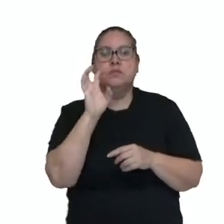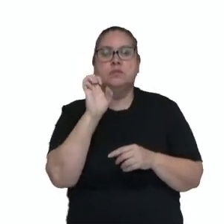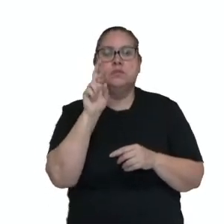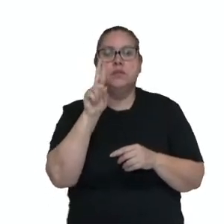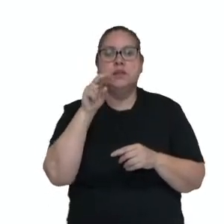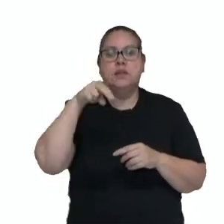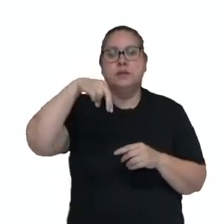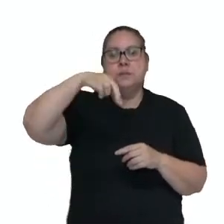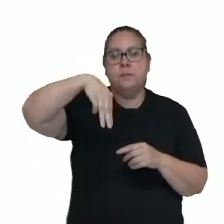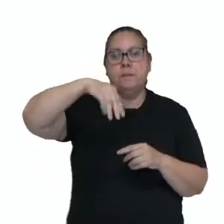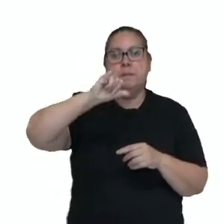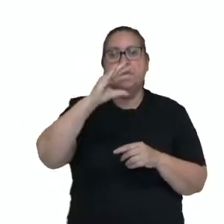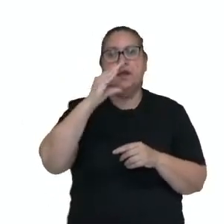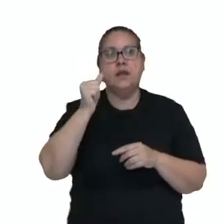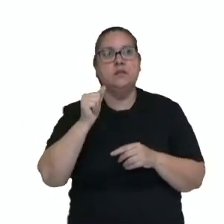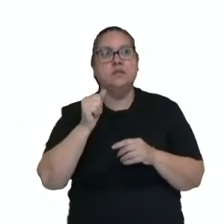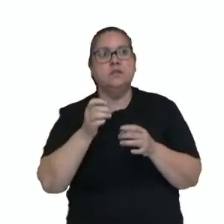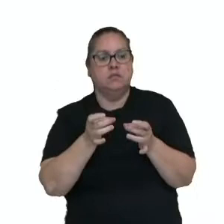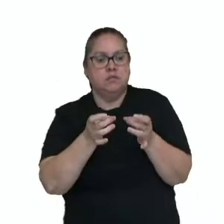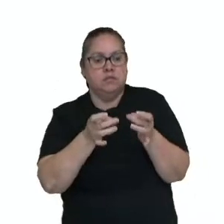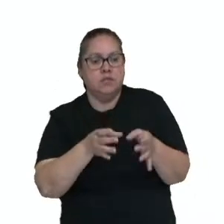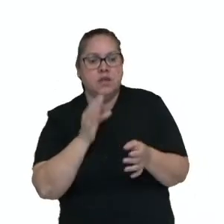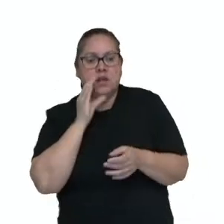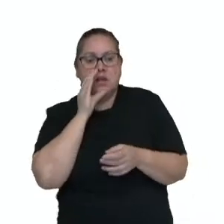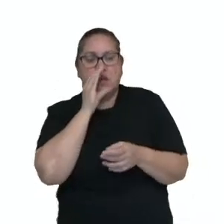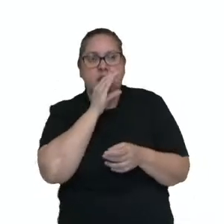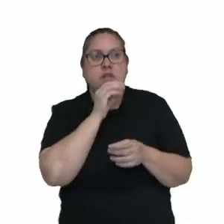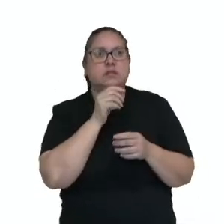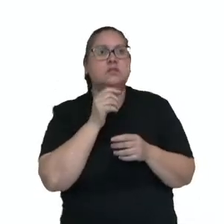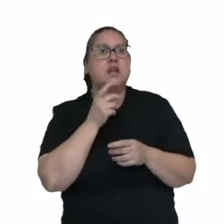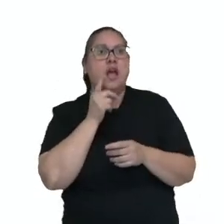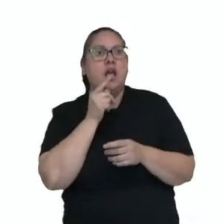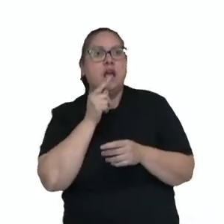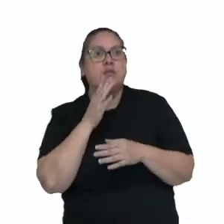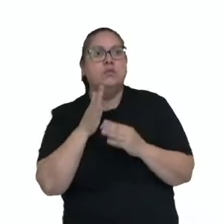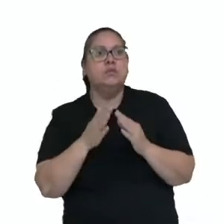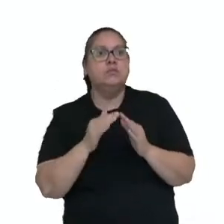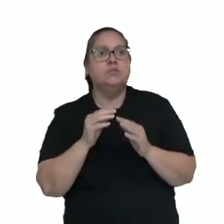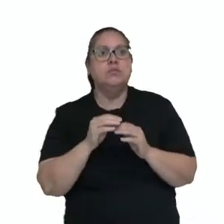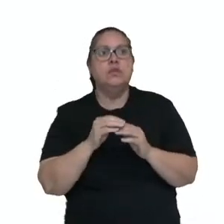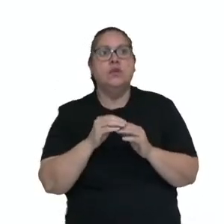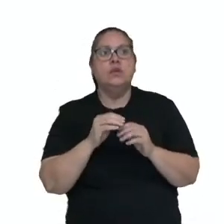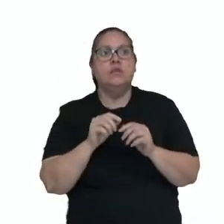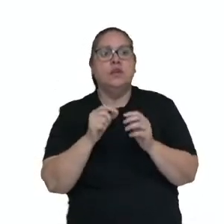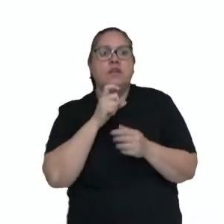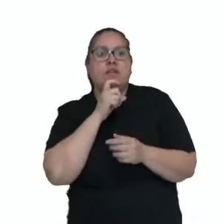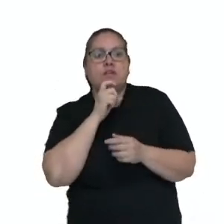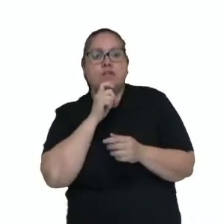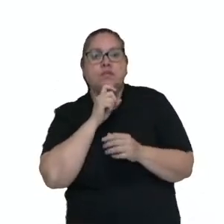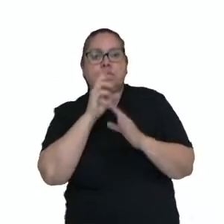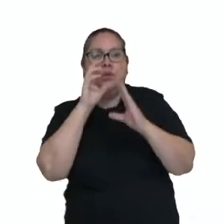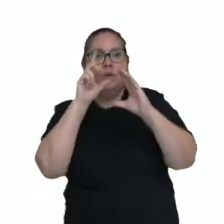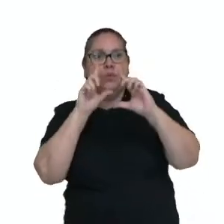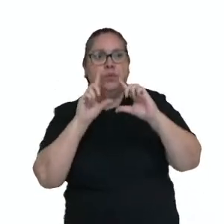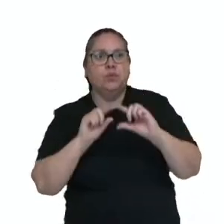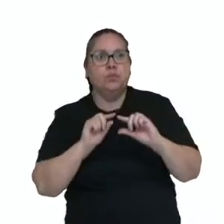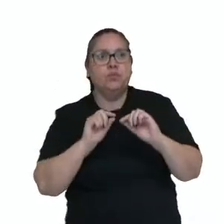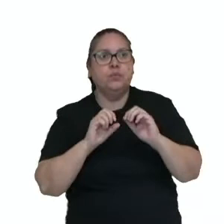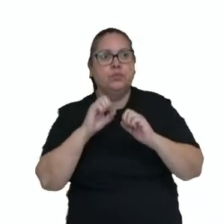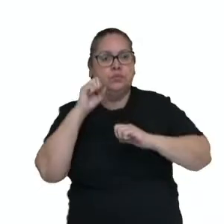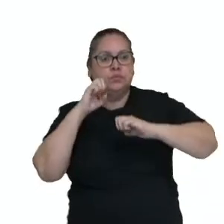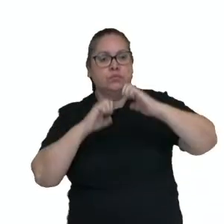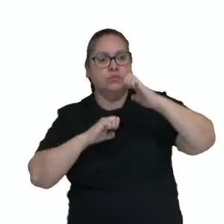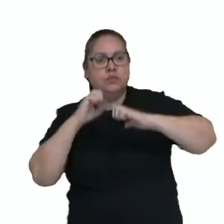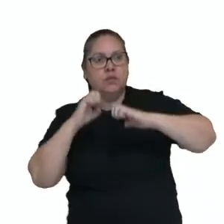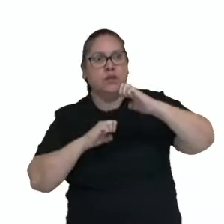acontece? Consiste no lançamento de águas quentes provenientes do resfriamento das usinas